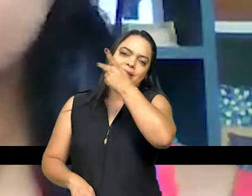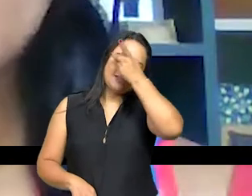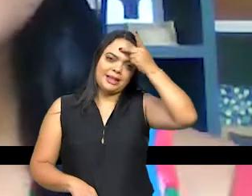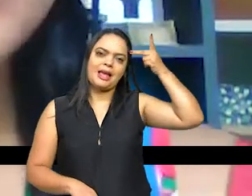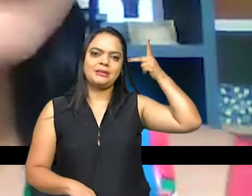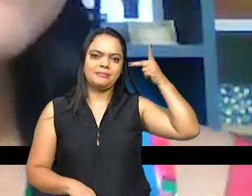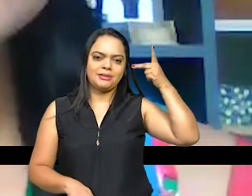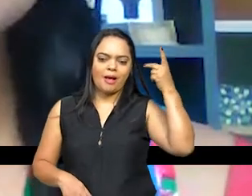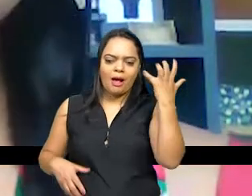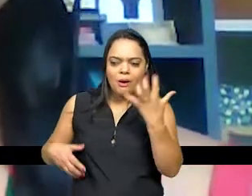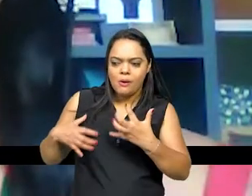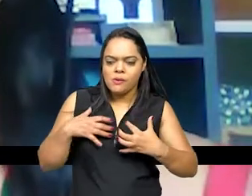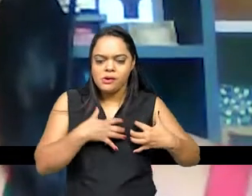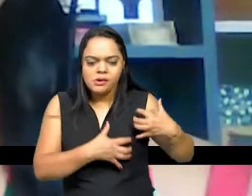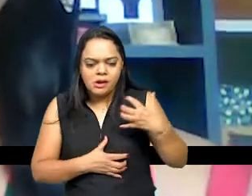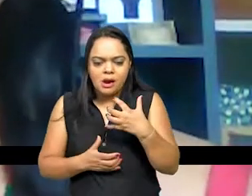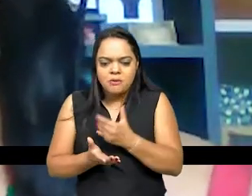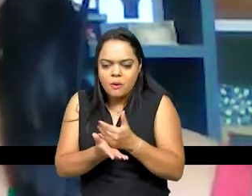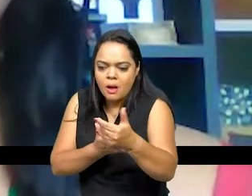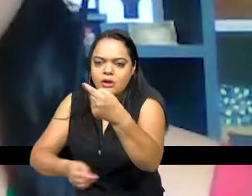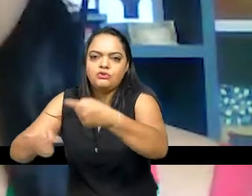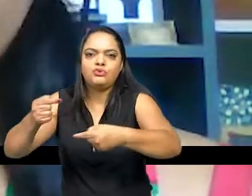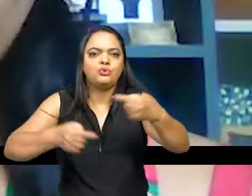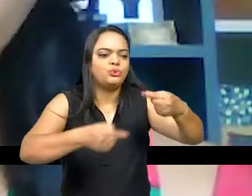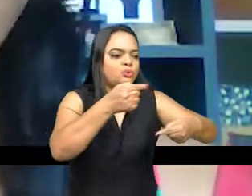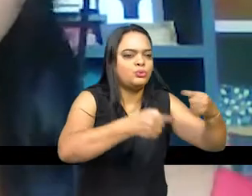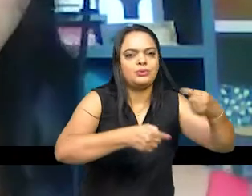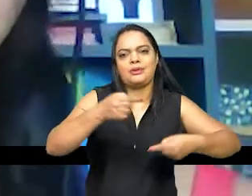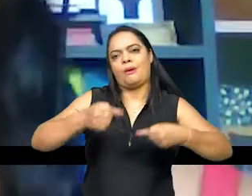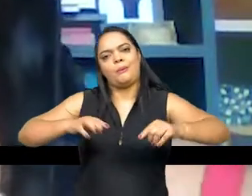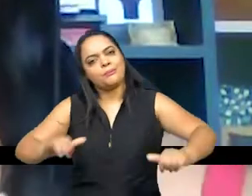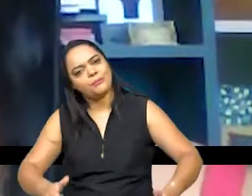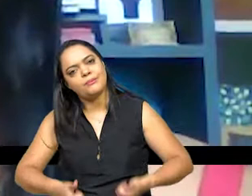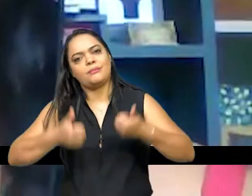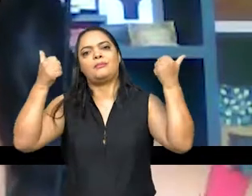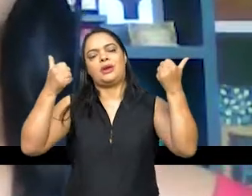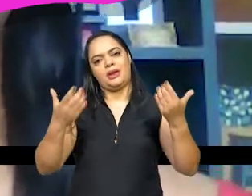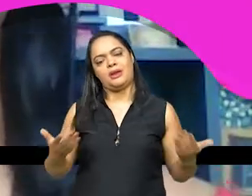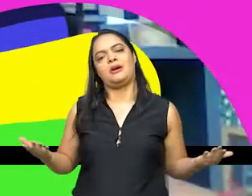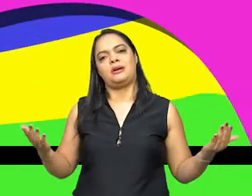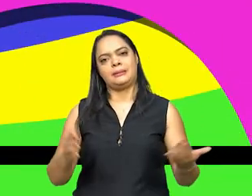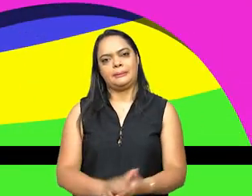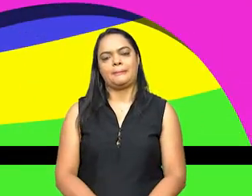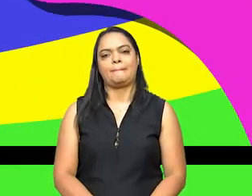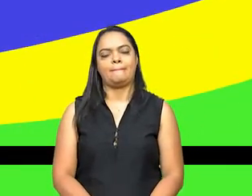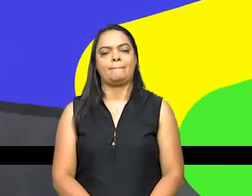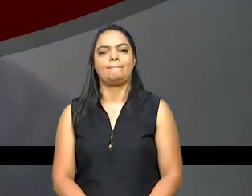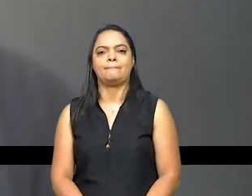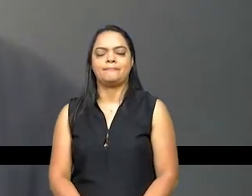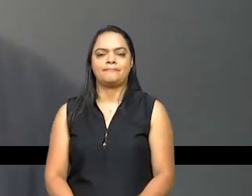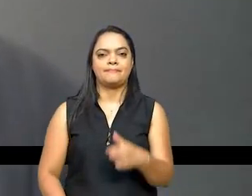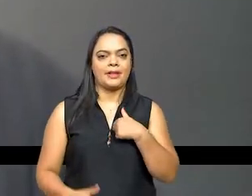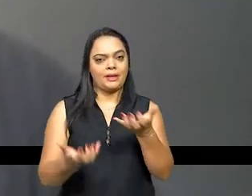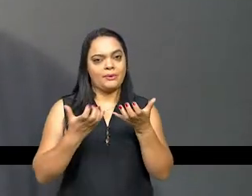que torna a discussão, as possibilidades, muito mais frutíferas a partir dessa desacomodação. Quero dizer